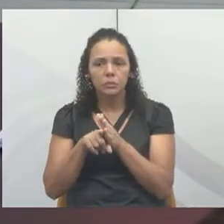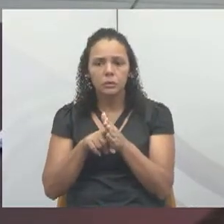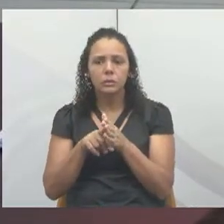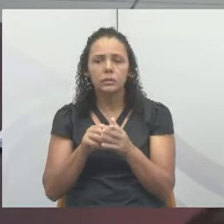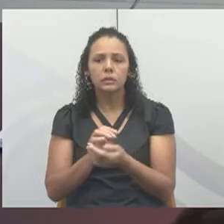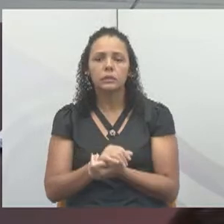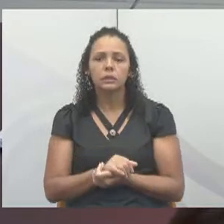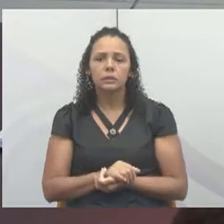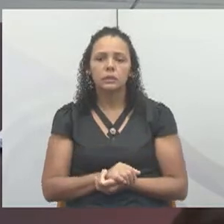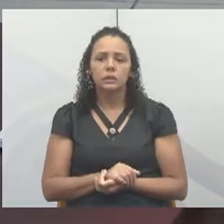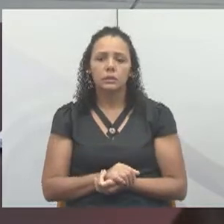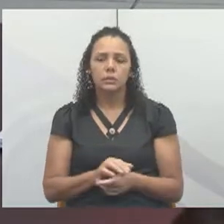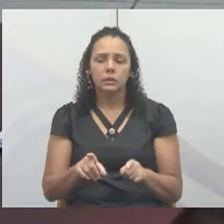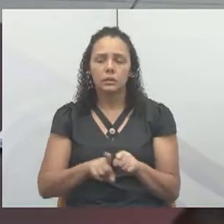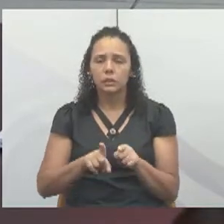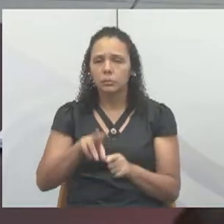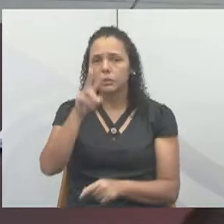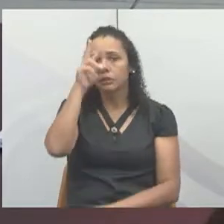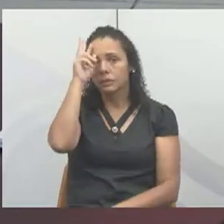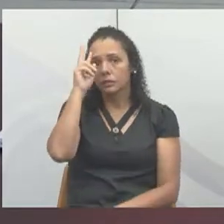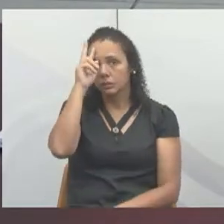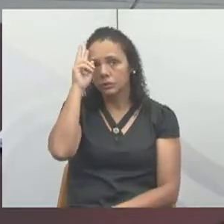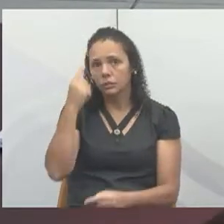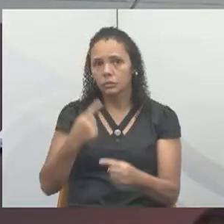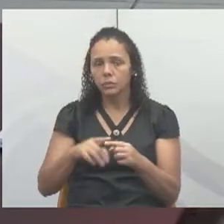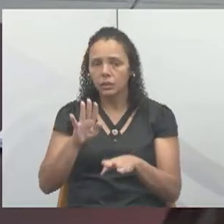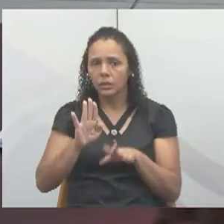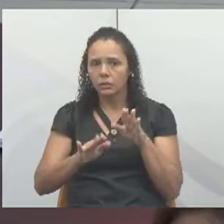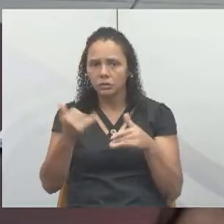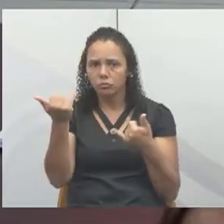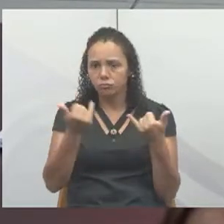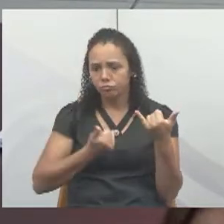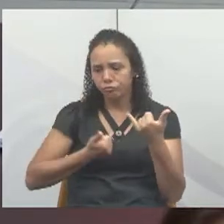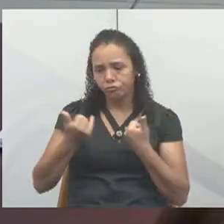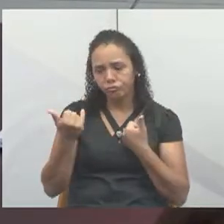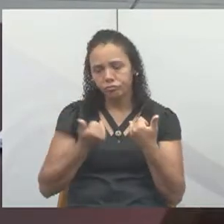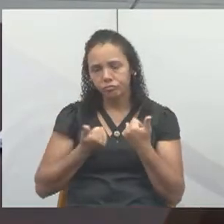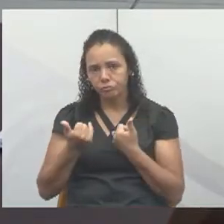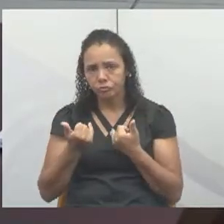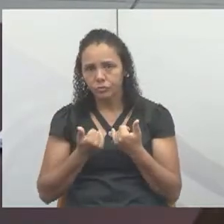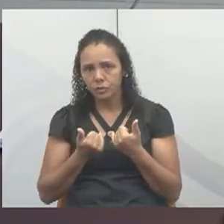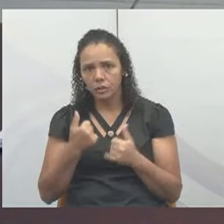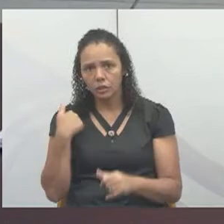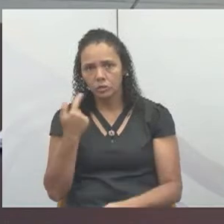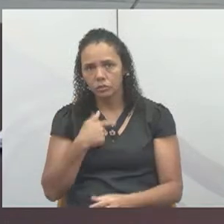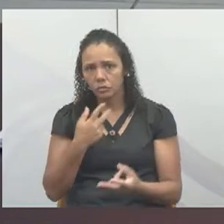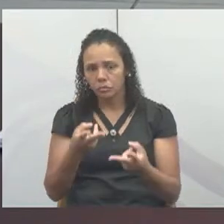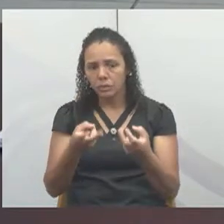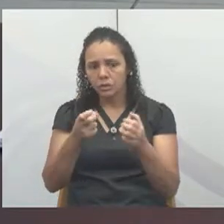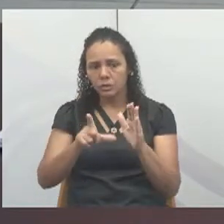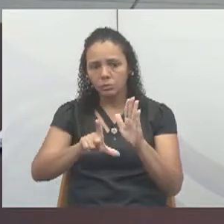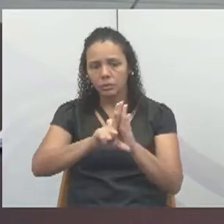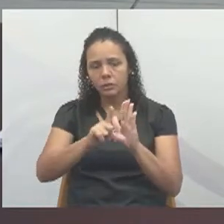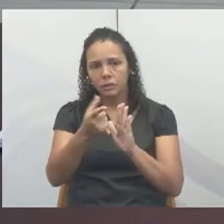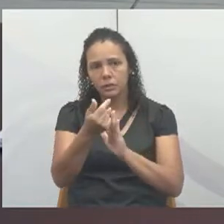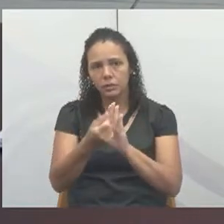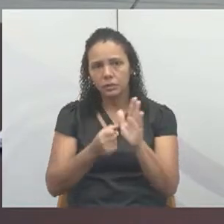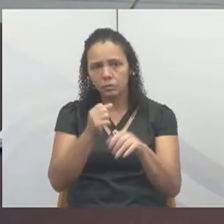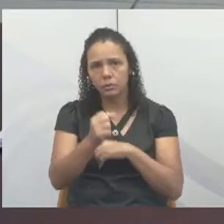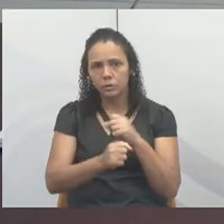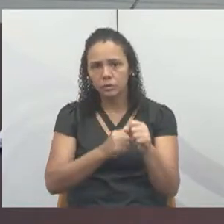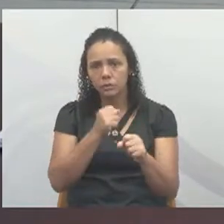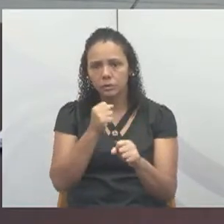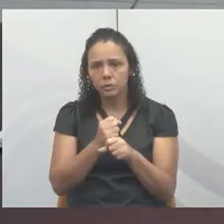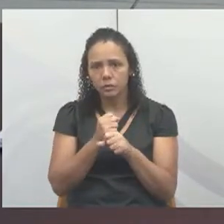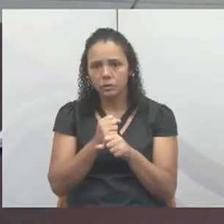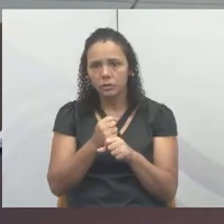Celso? Que muitas das coisas, às vezes, a gente está ouvindo em algumas loas e no decorrer do tempo ela